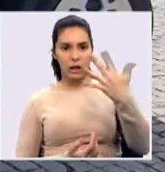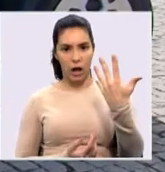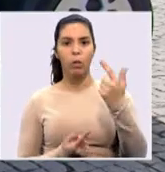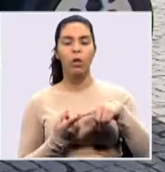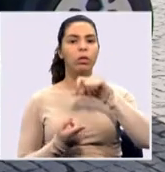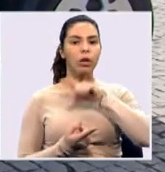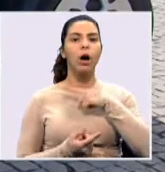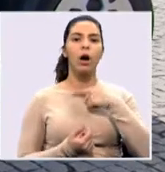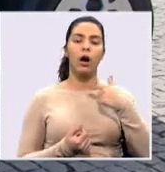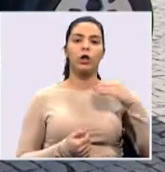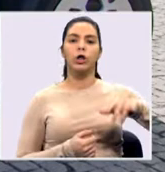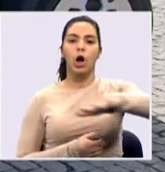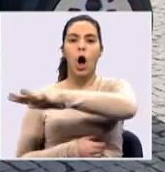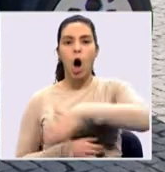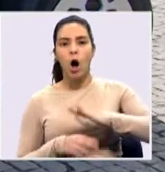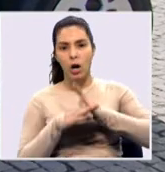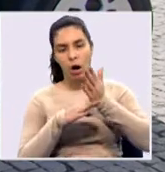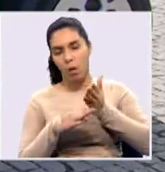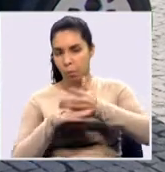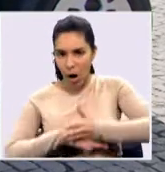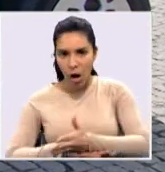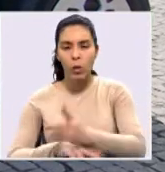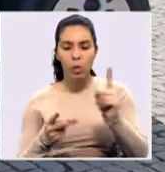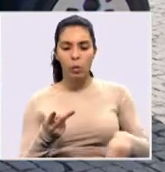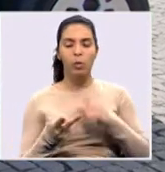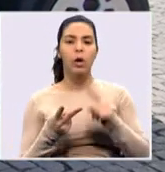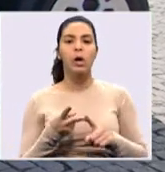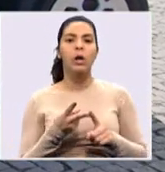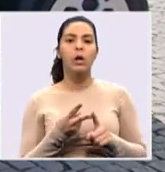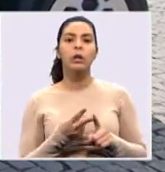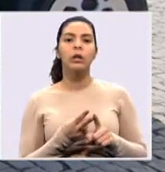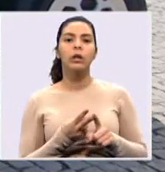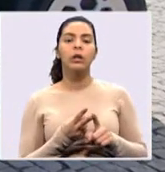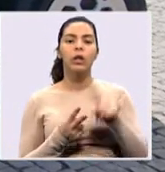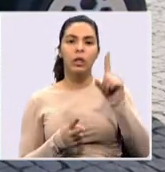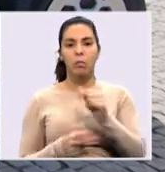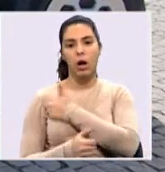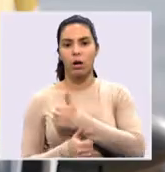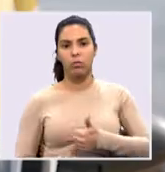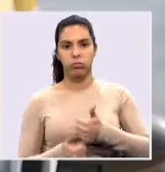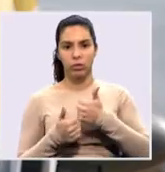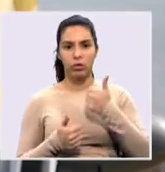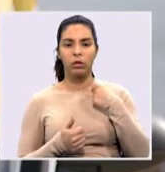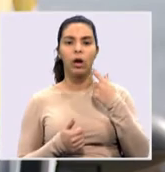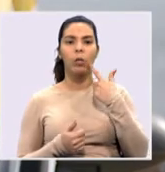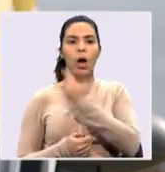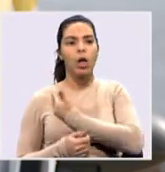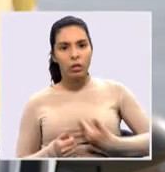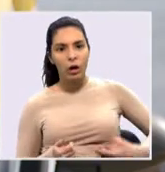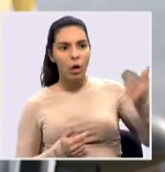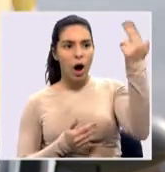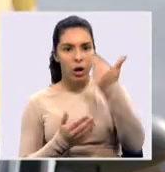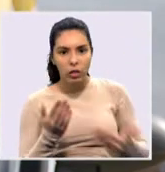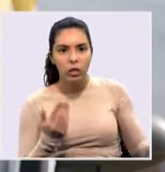miradores de Lisboa, a zona ribeirinha, tour alternativo que vai atrás de uma Lisboa de